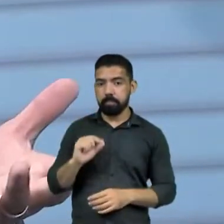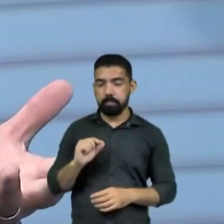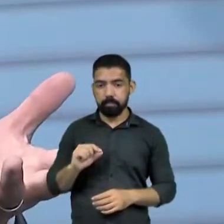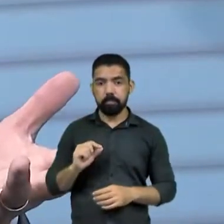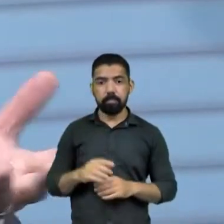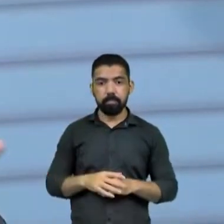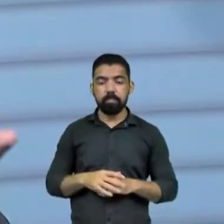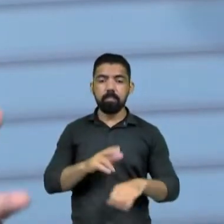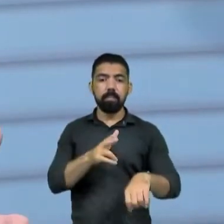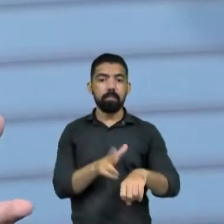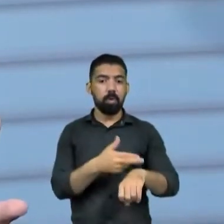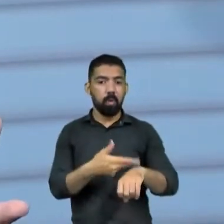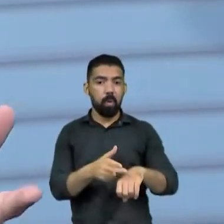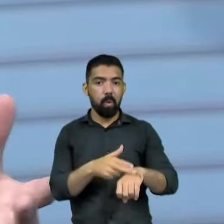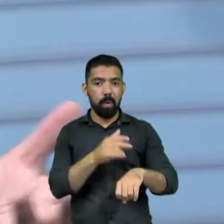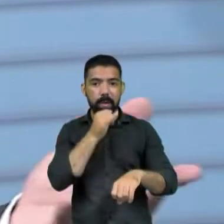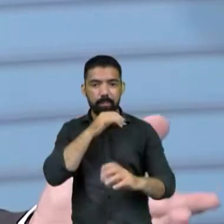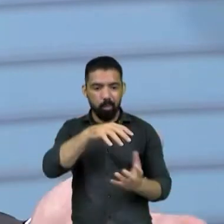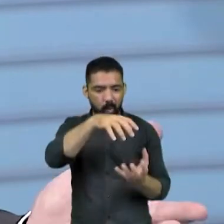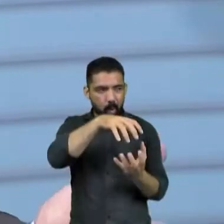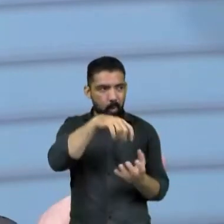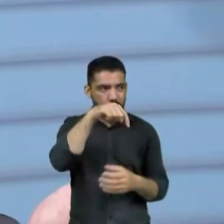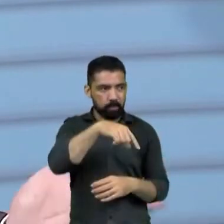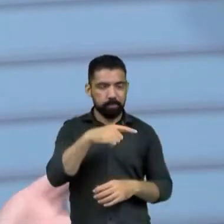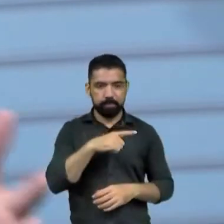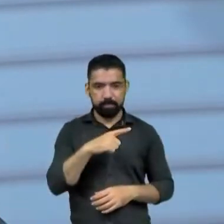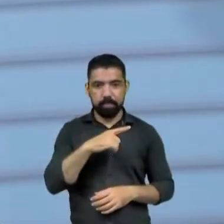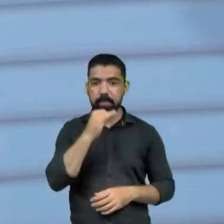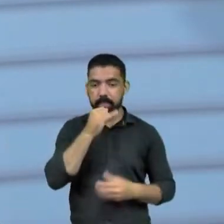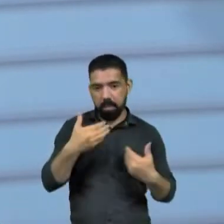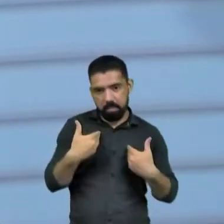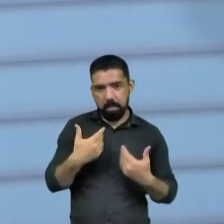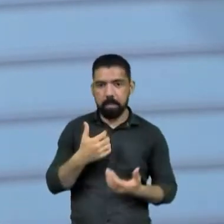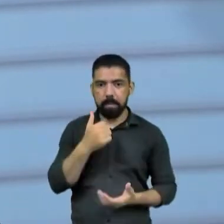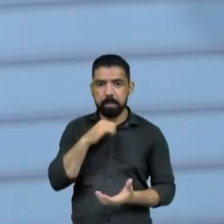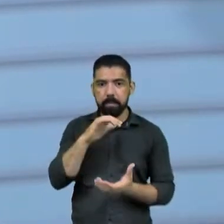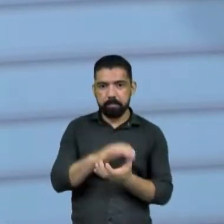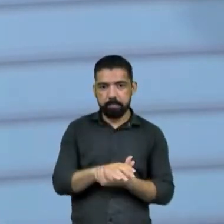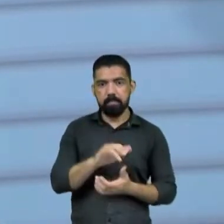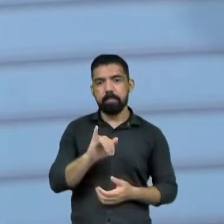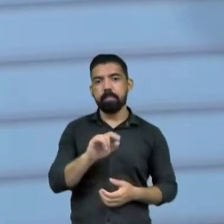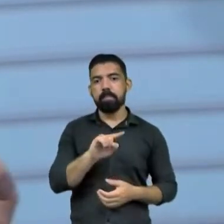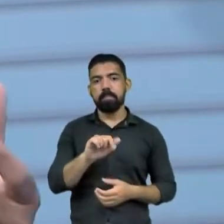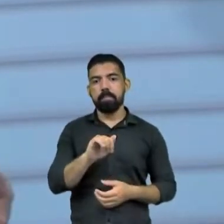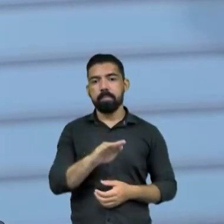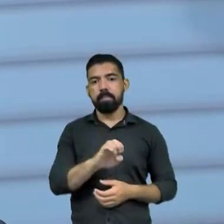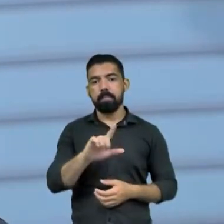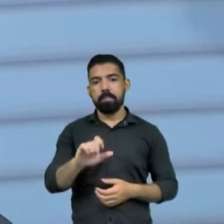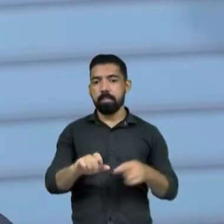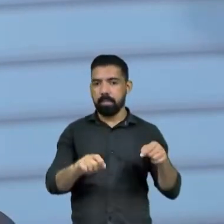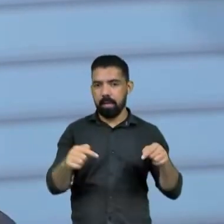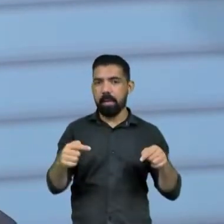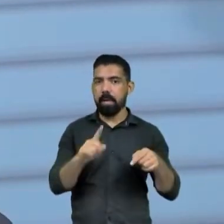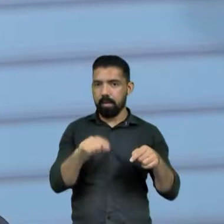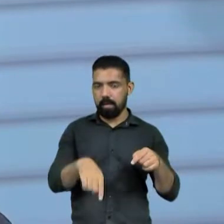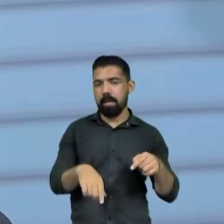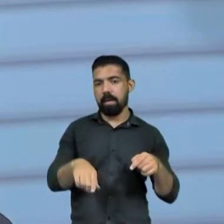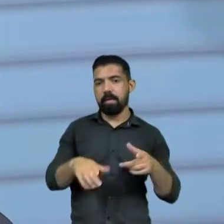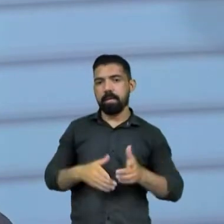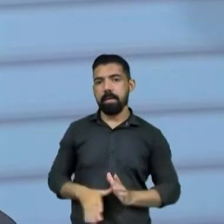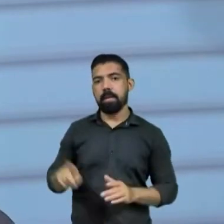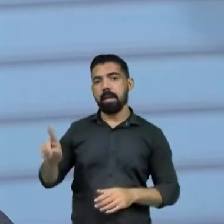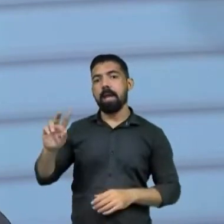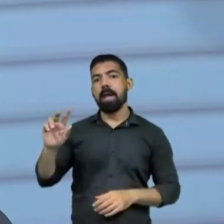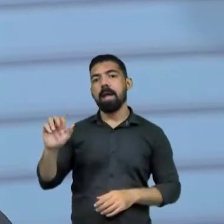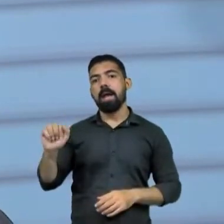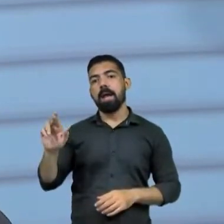que o ovo de chocolate nós temos a minha esposa a Isabel ela ela é Armênia né E eles tê os costumes